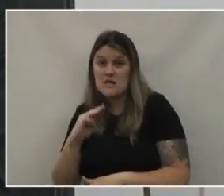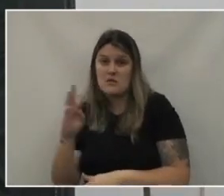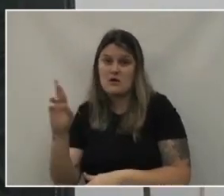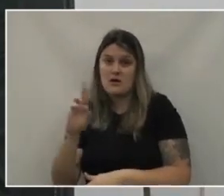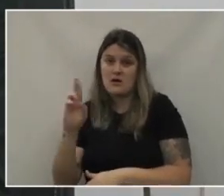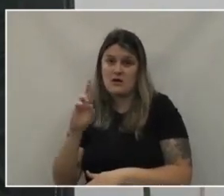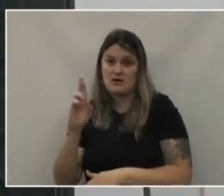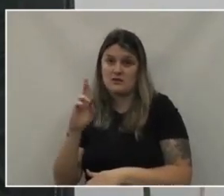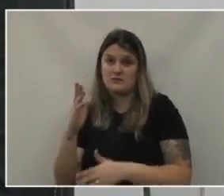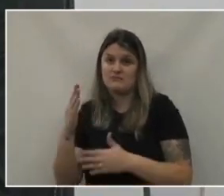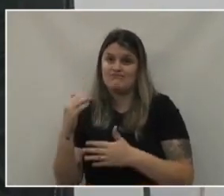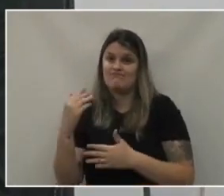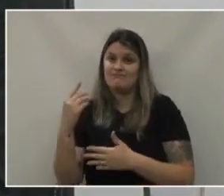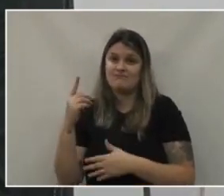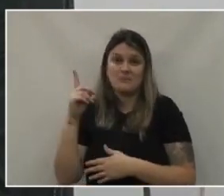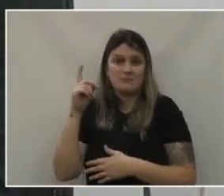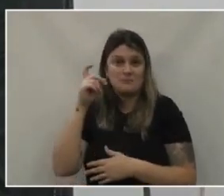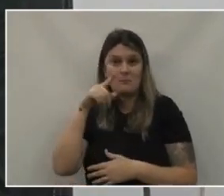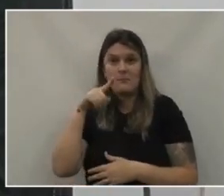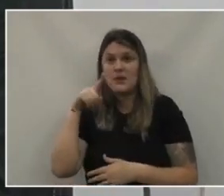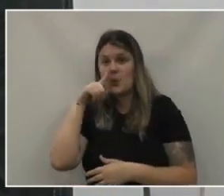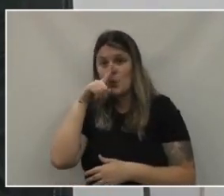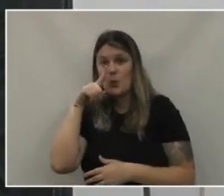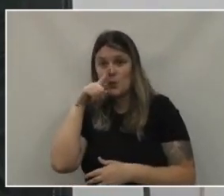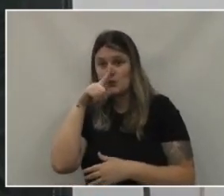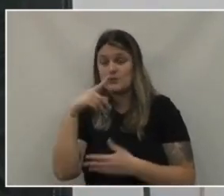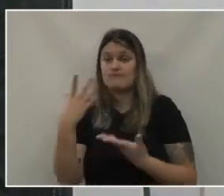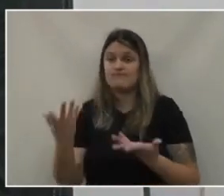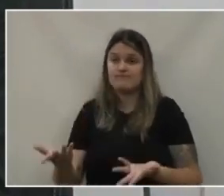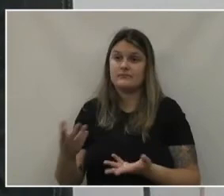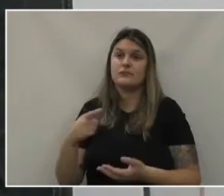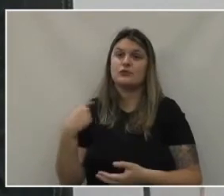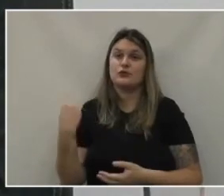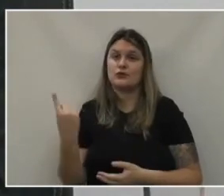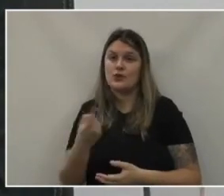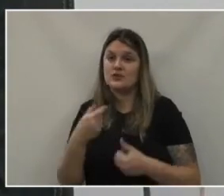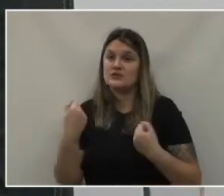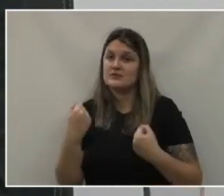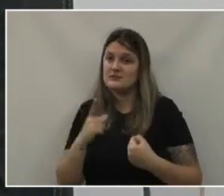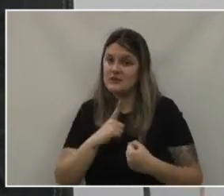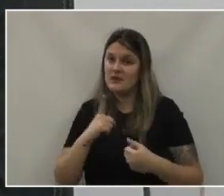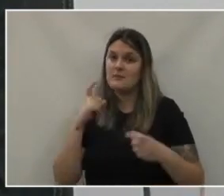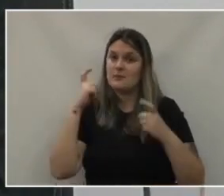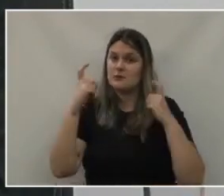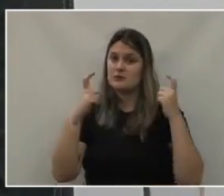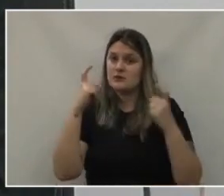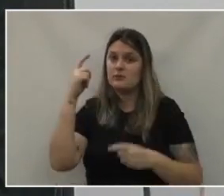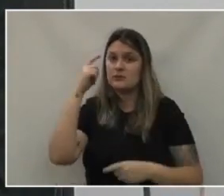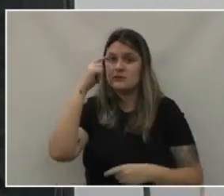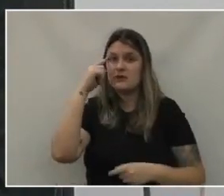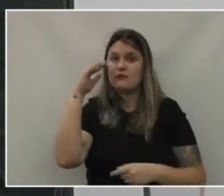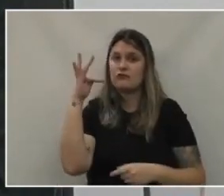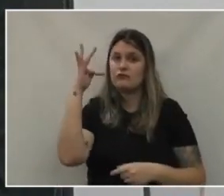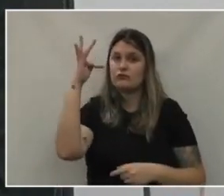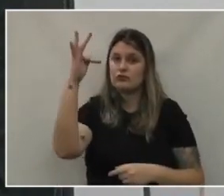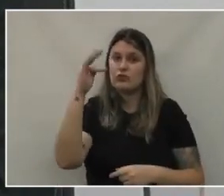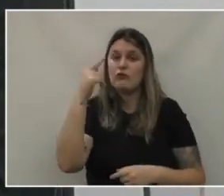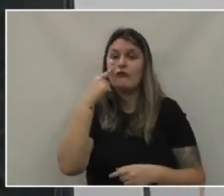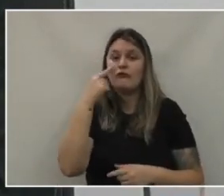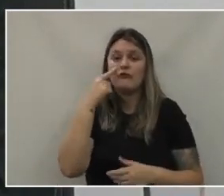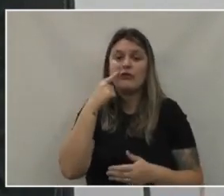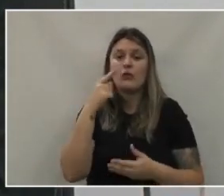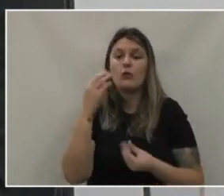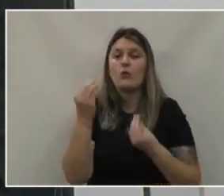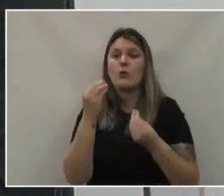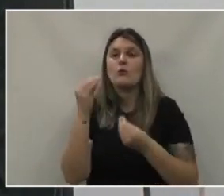realmente, foi falado aqui sobre isso. Nós temos essa preocupação, tem muitos fatores que nós